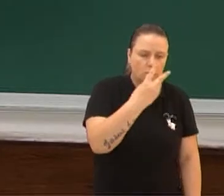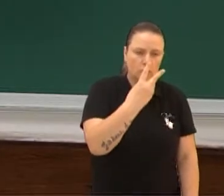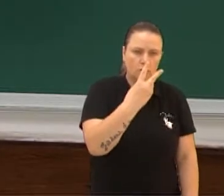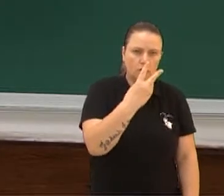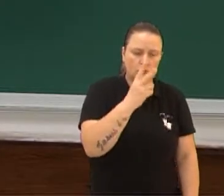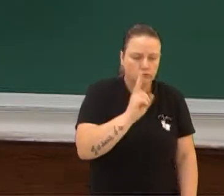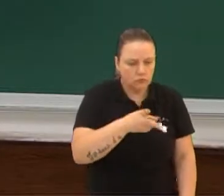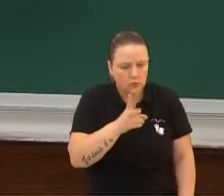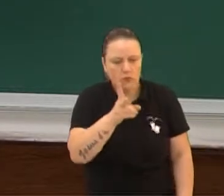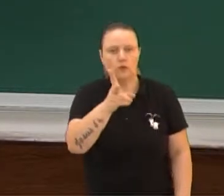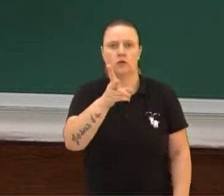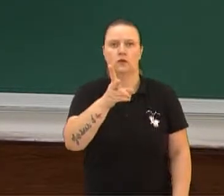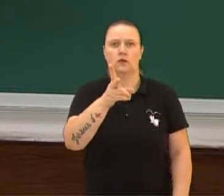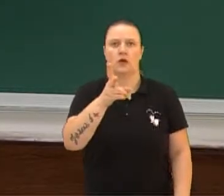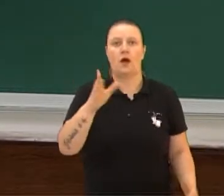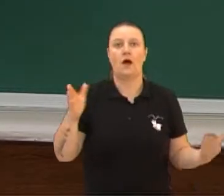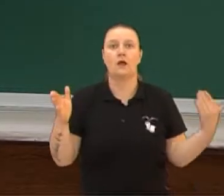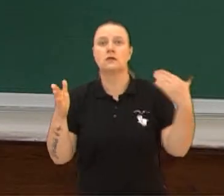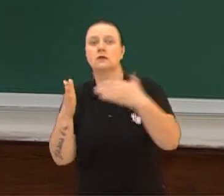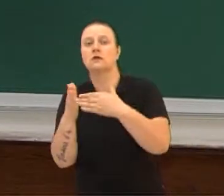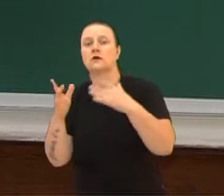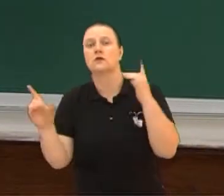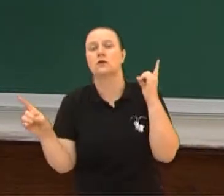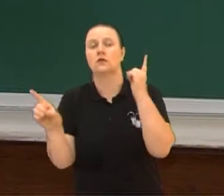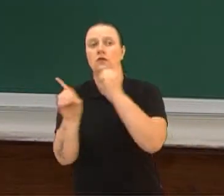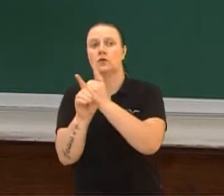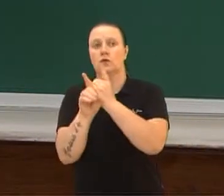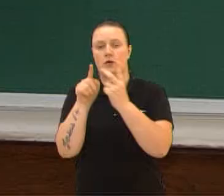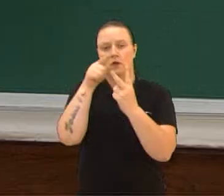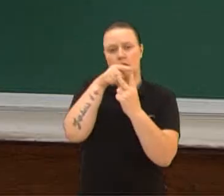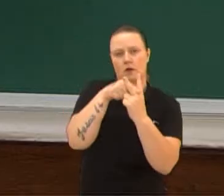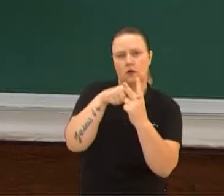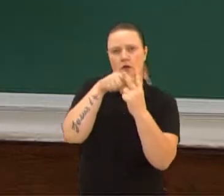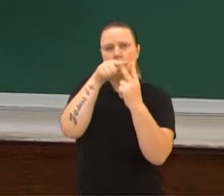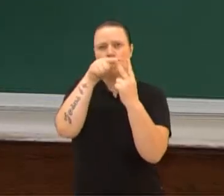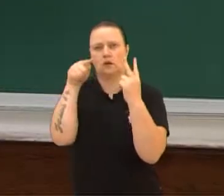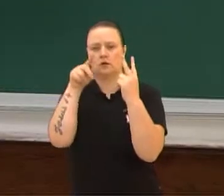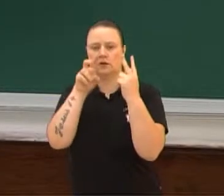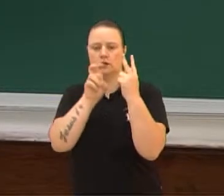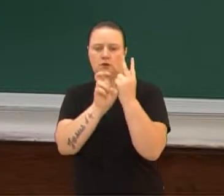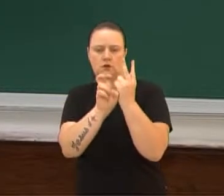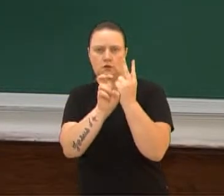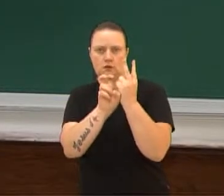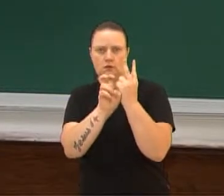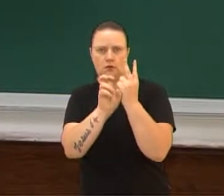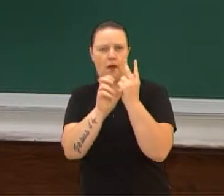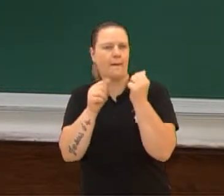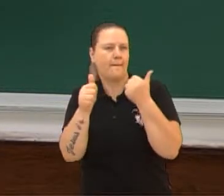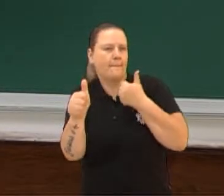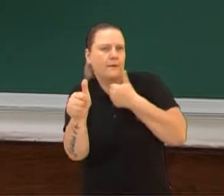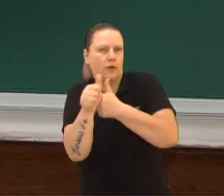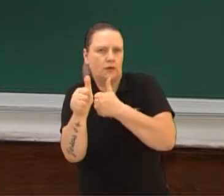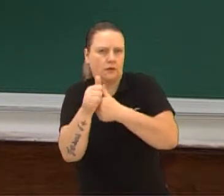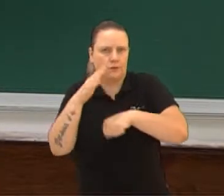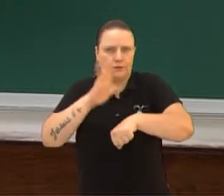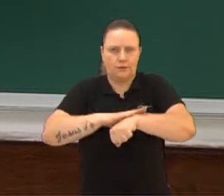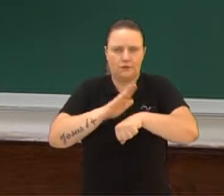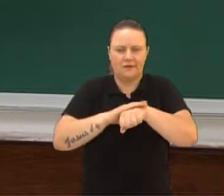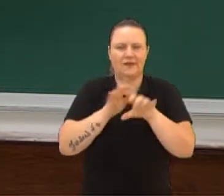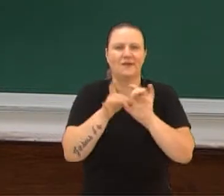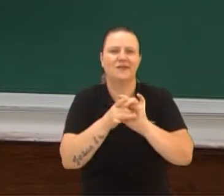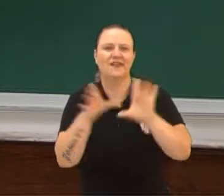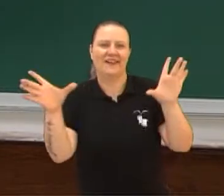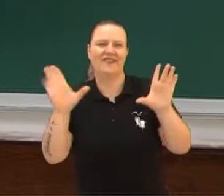assim, sucessivamente, até achar aproximado a raiz de 5. Tempo para você e